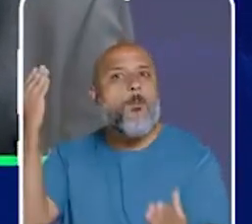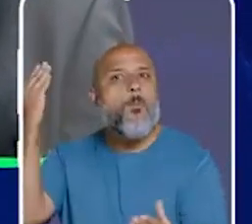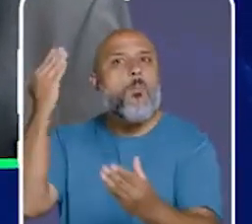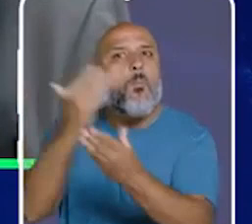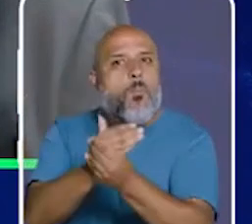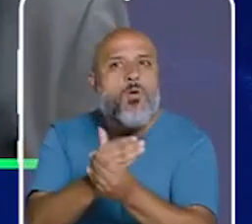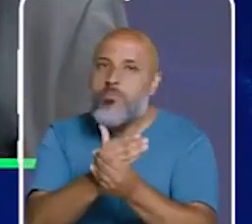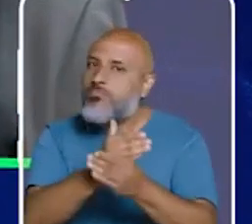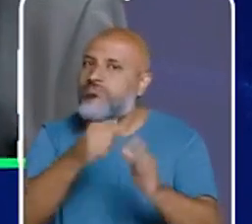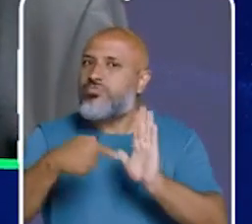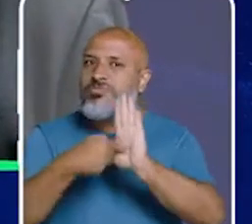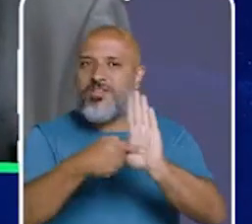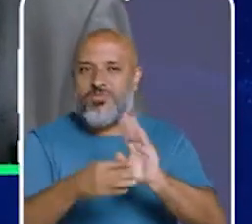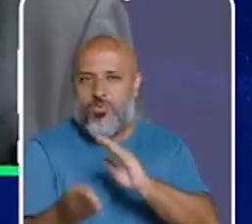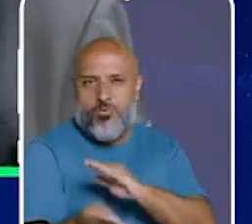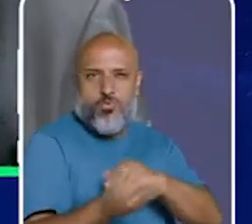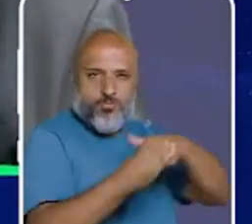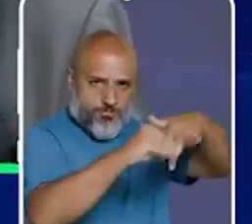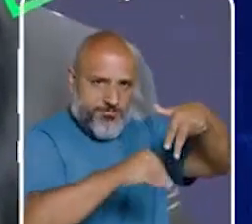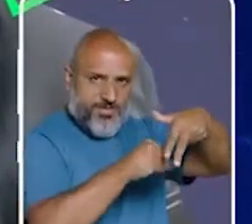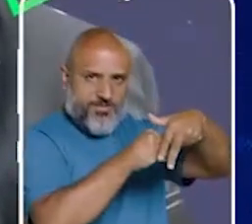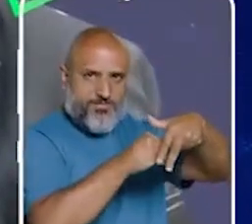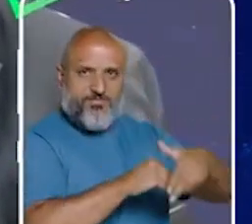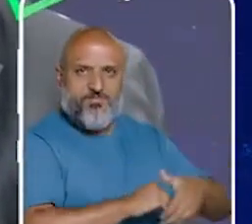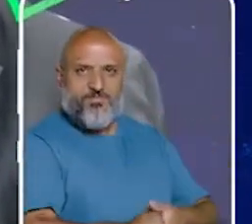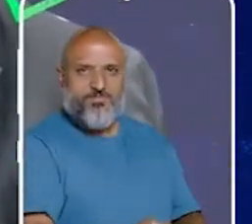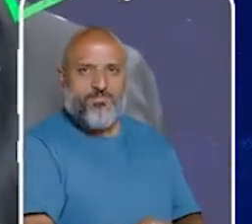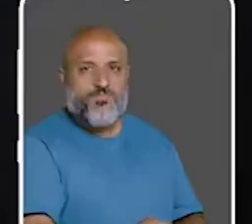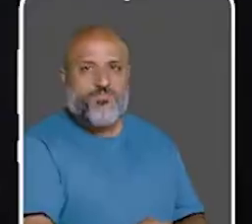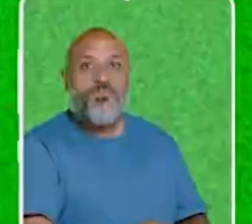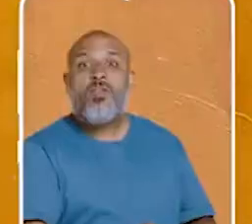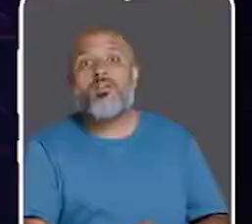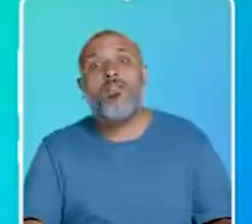foi processado por corrupção.